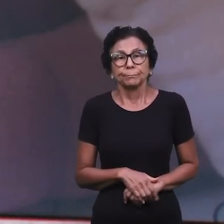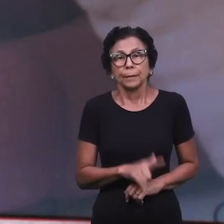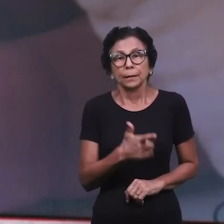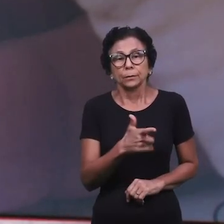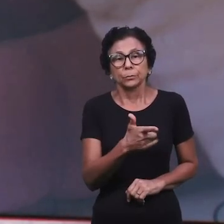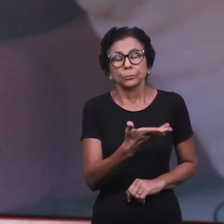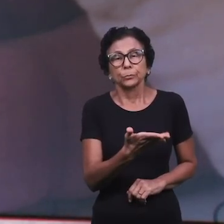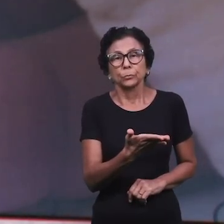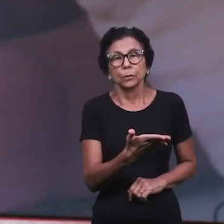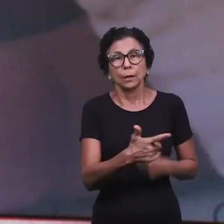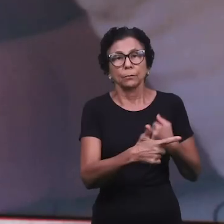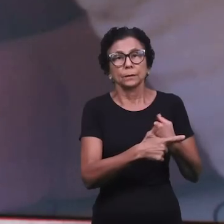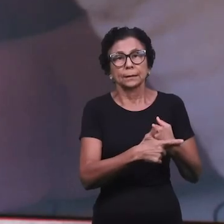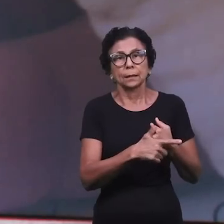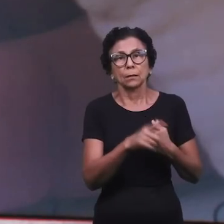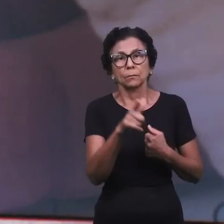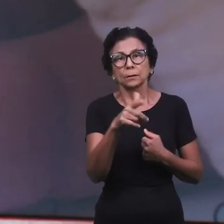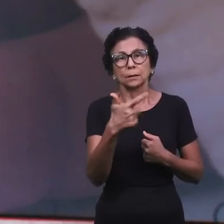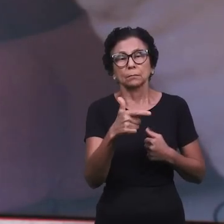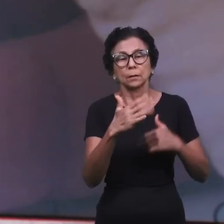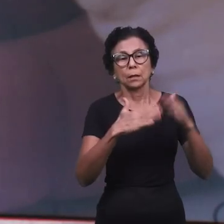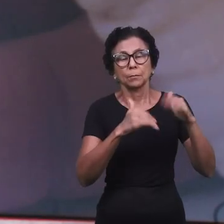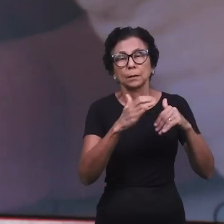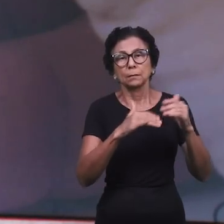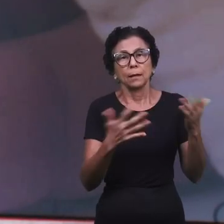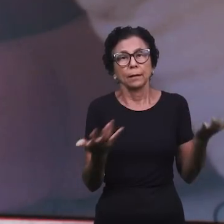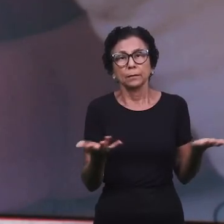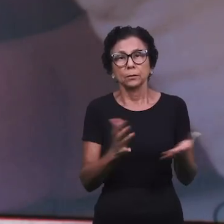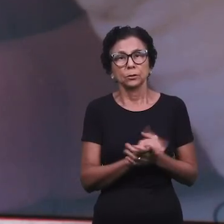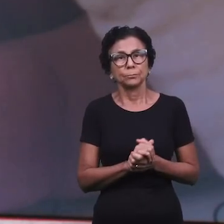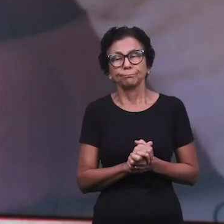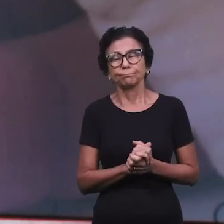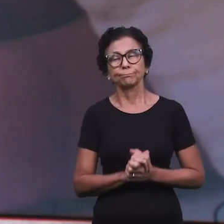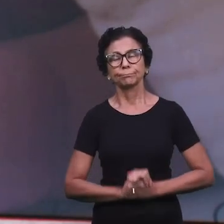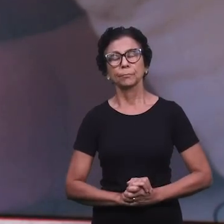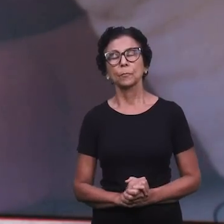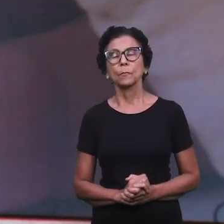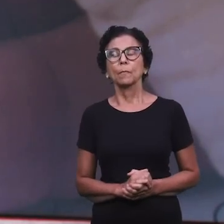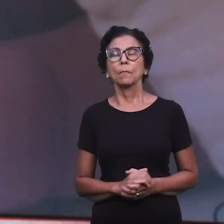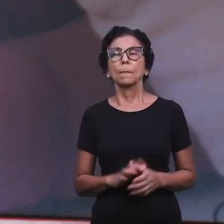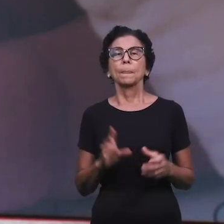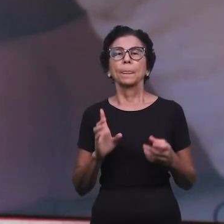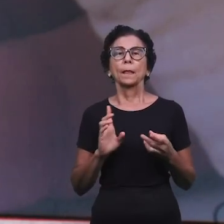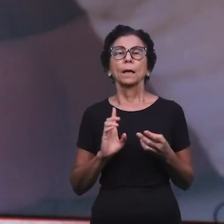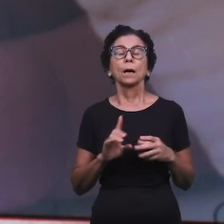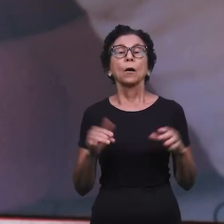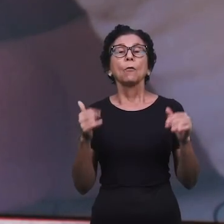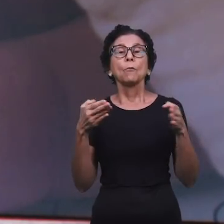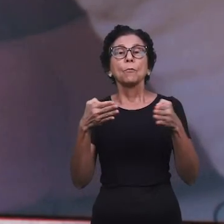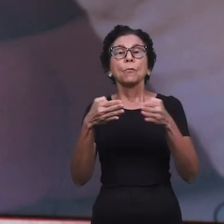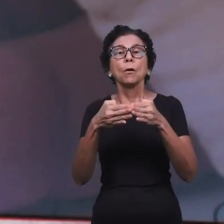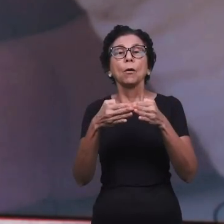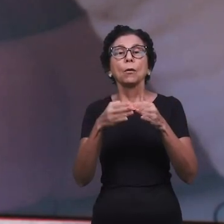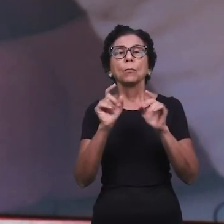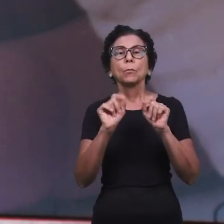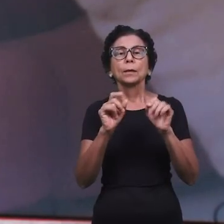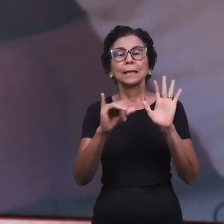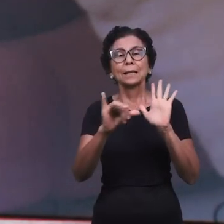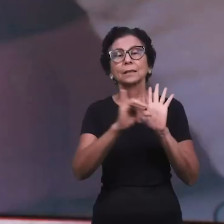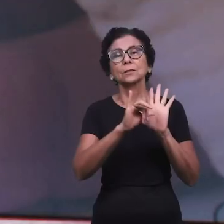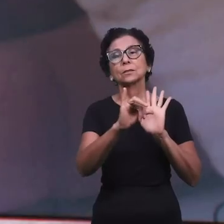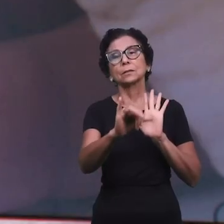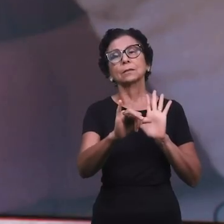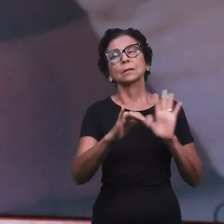cargo e acabam escolhendo por outros motivos. Foco no edital. Isso aqui é